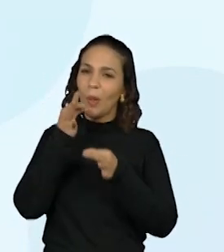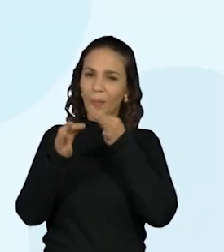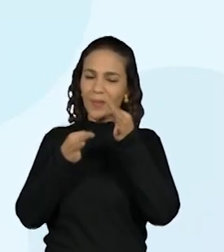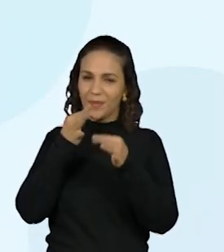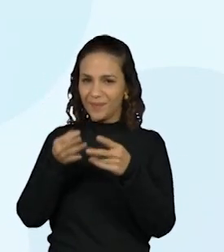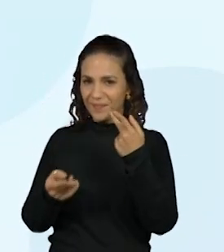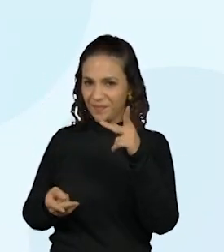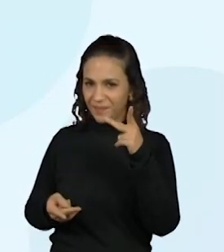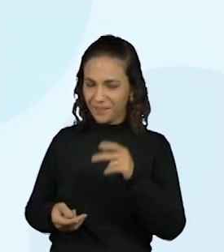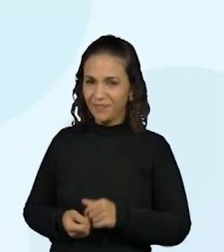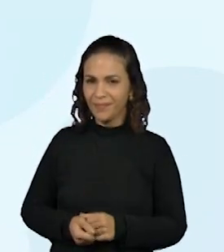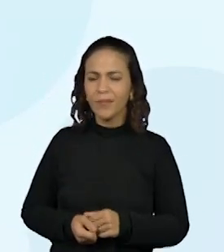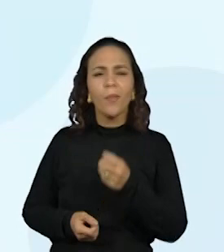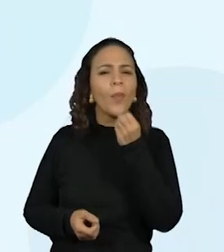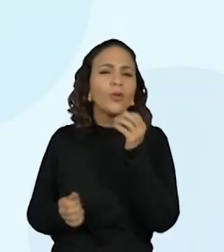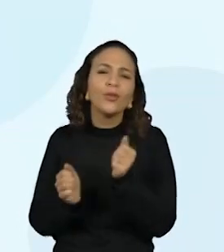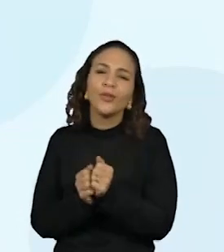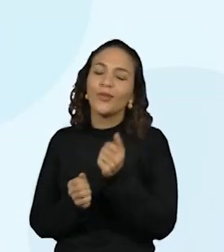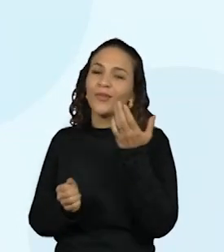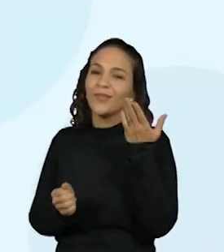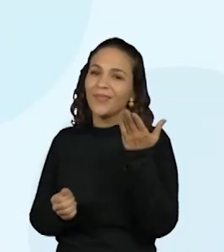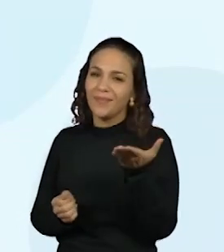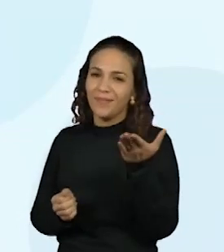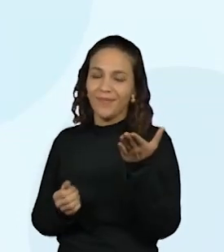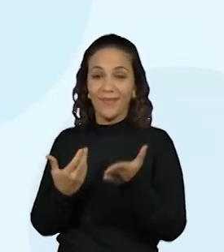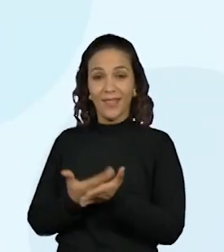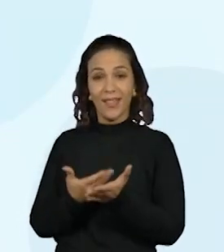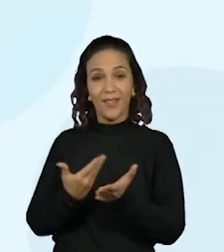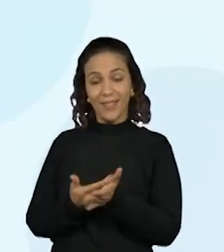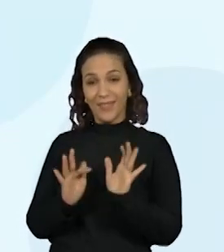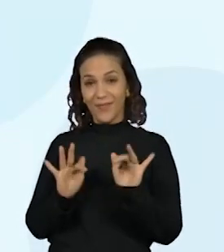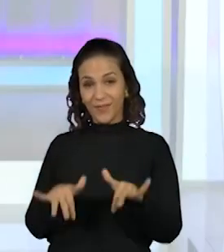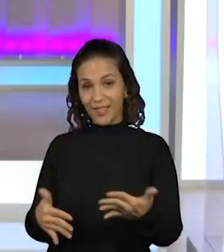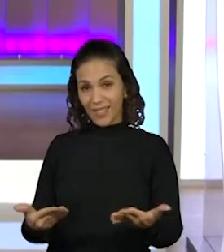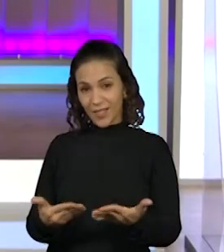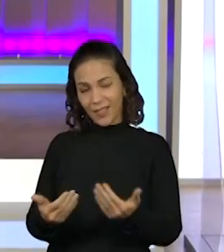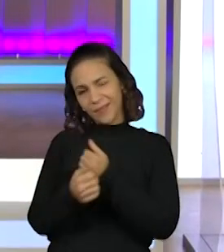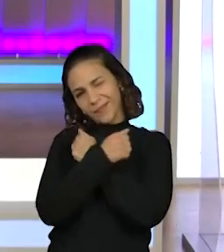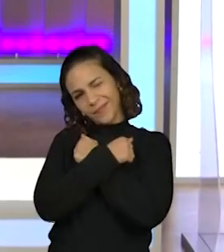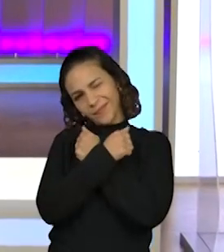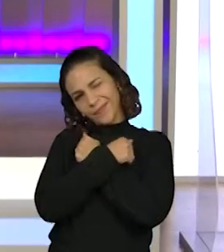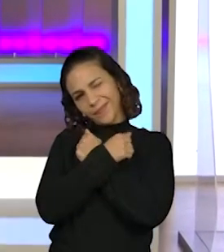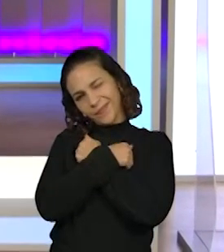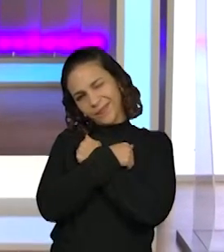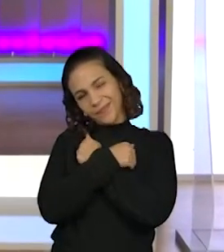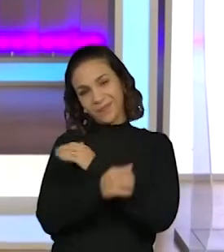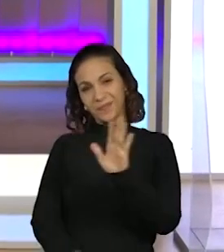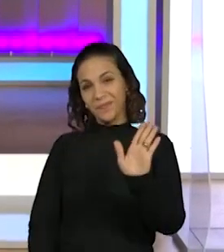informações. Foi muito bom estar com vocês nessa aula que termina. Um grande abraço